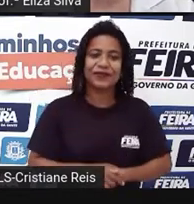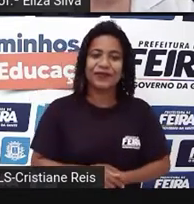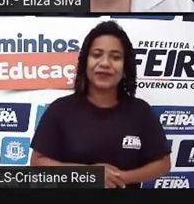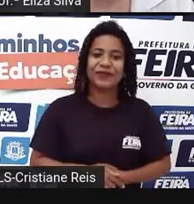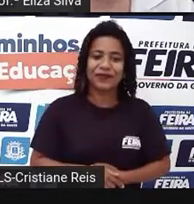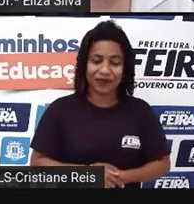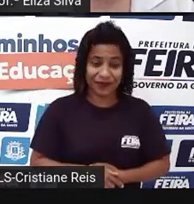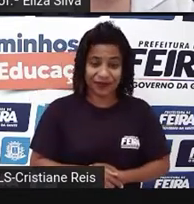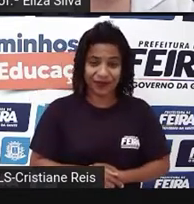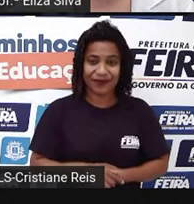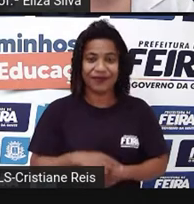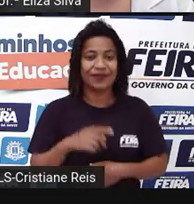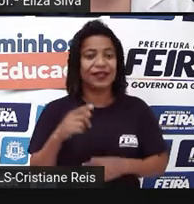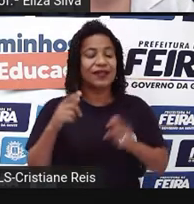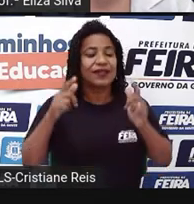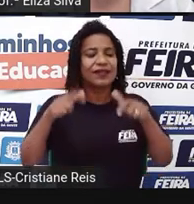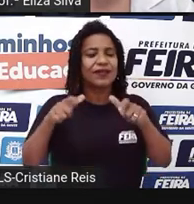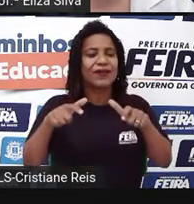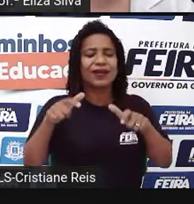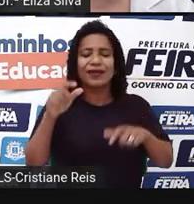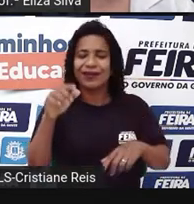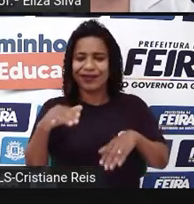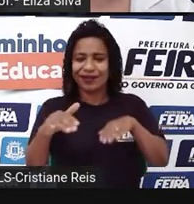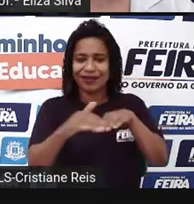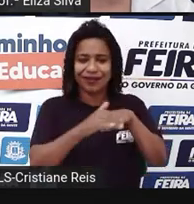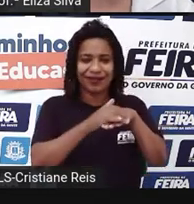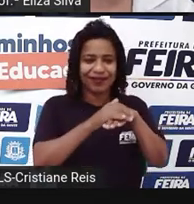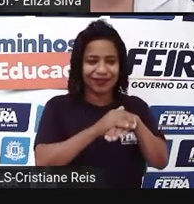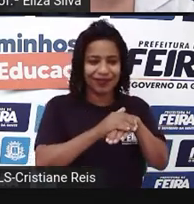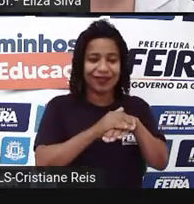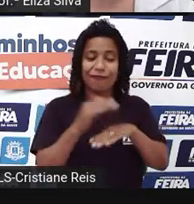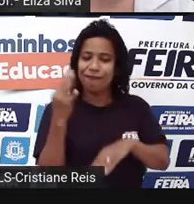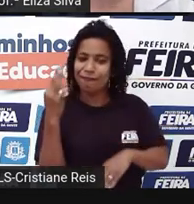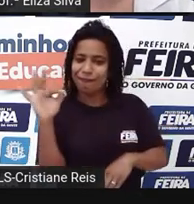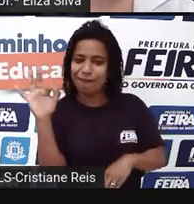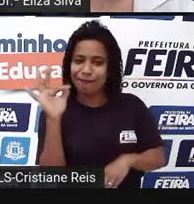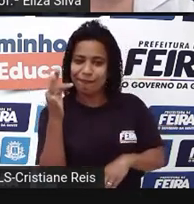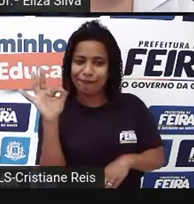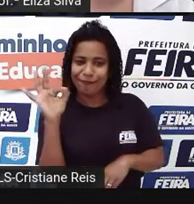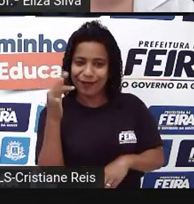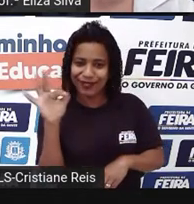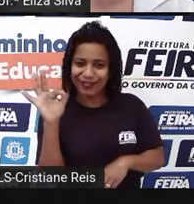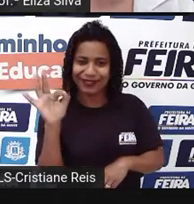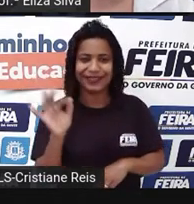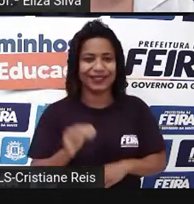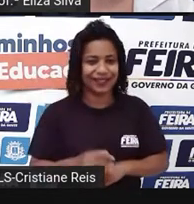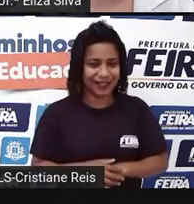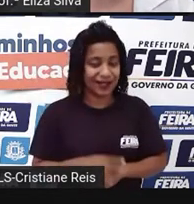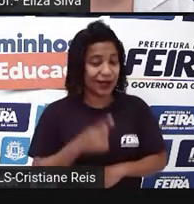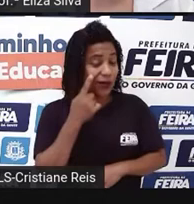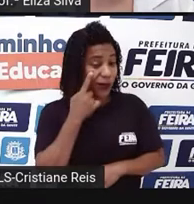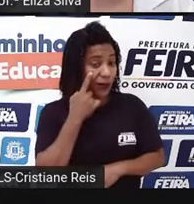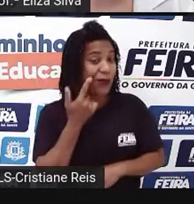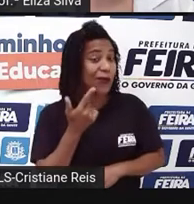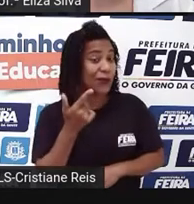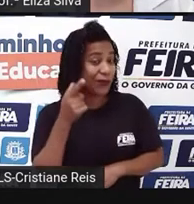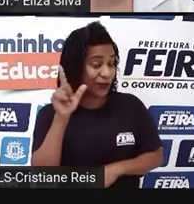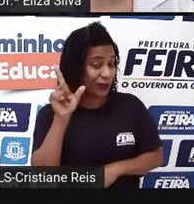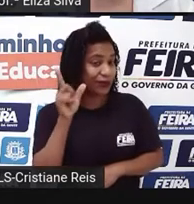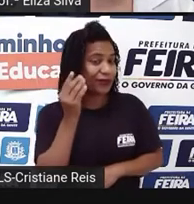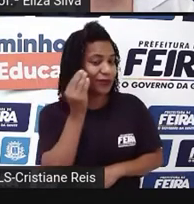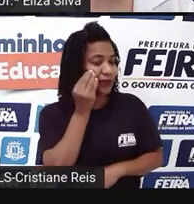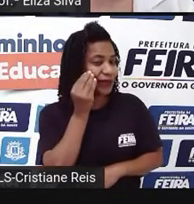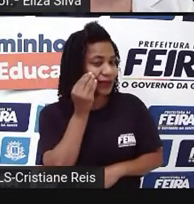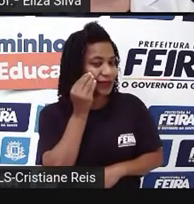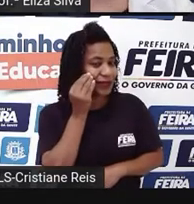é? She is from France. Ela é da França. Let's go. Outro detalhe que eu quero mostrar